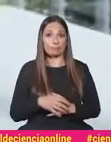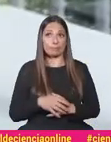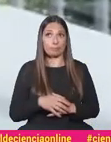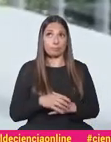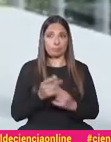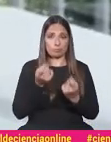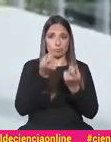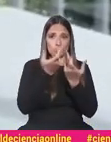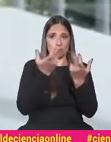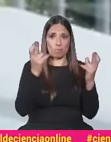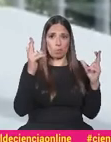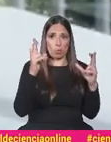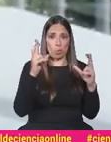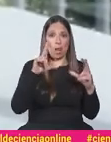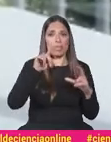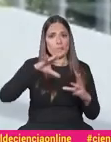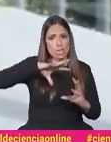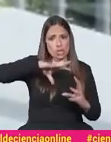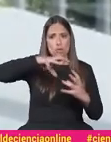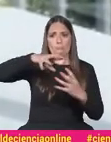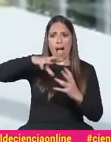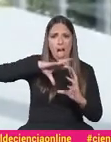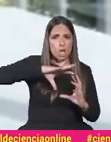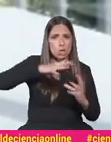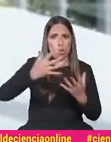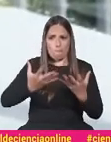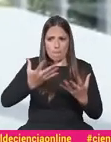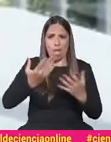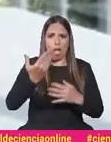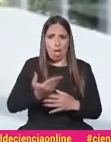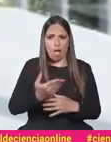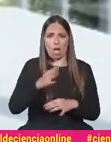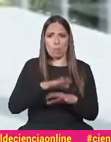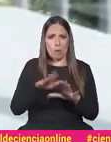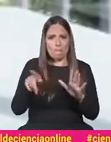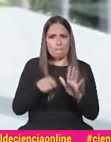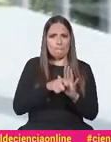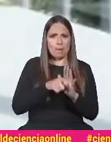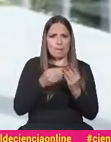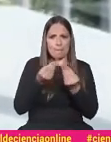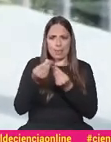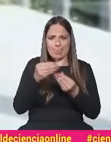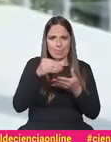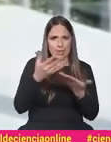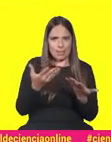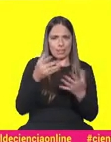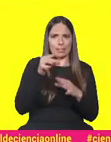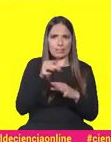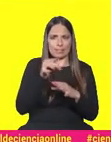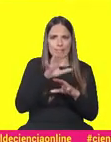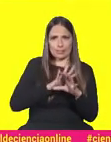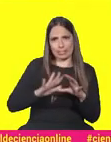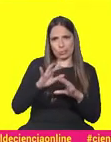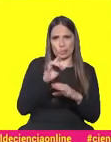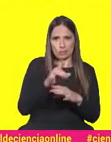O ar que nos rodeia ocupa espaço, tem peso, e exerce uma pressão sobre os materiais, sobre as superfícies. Nesta